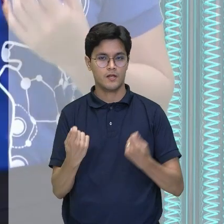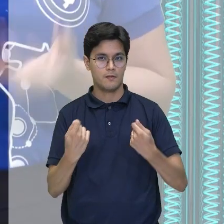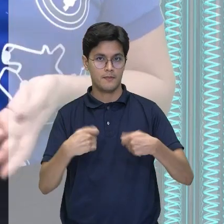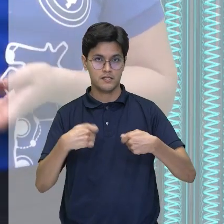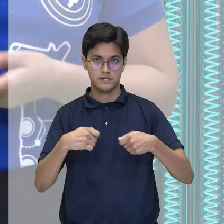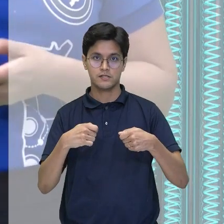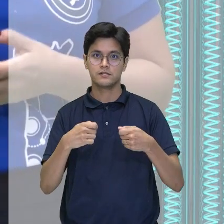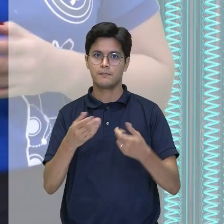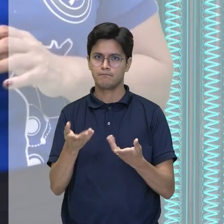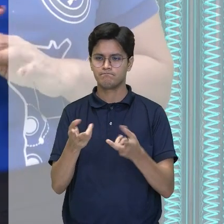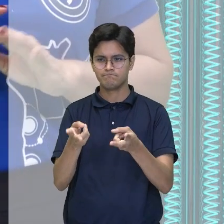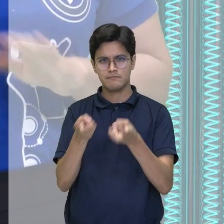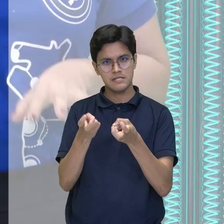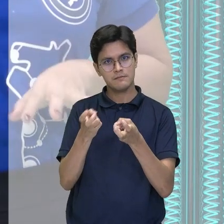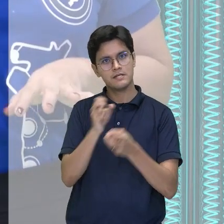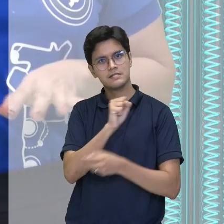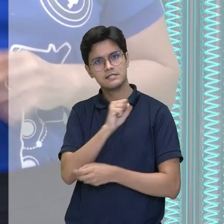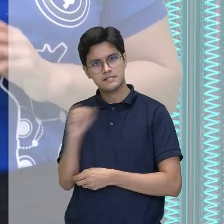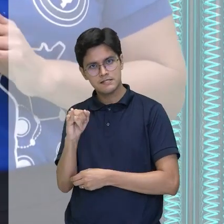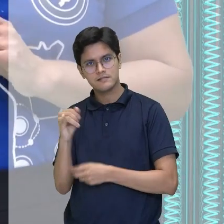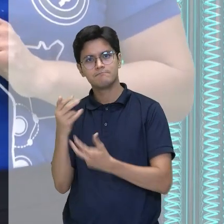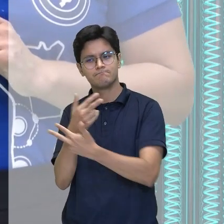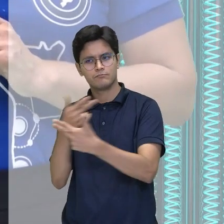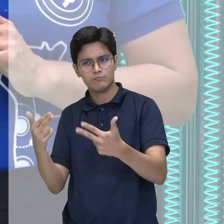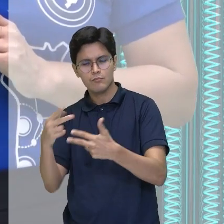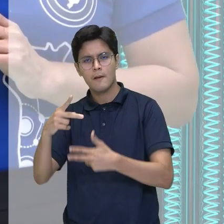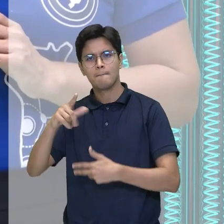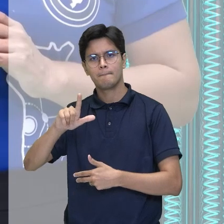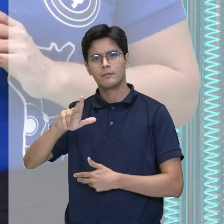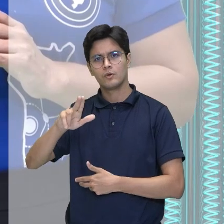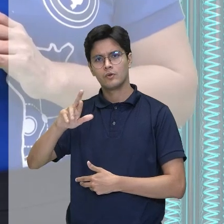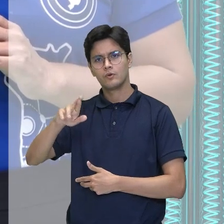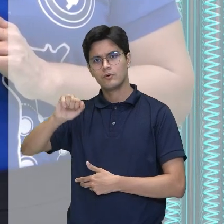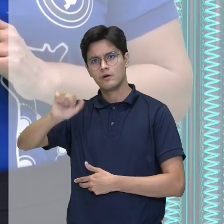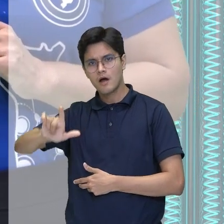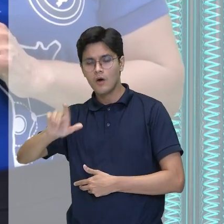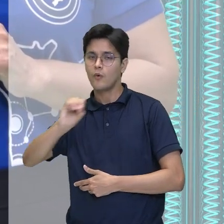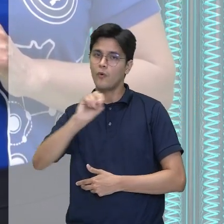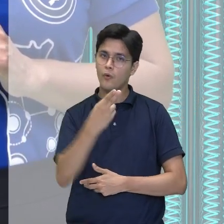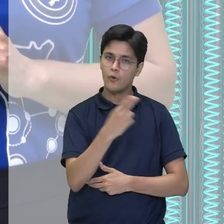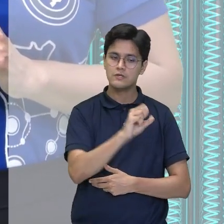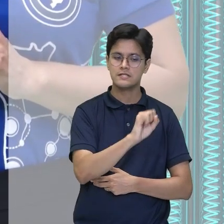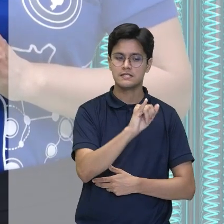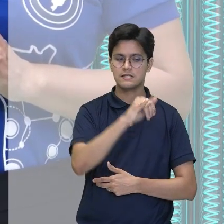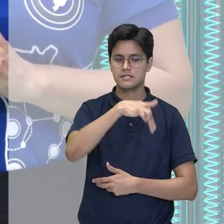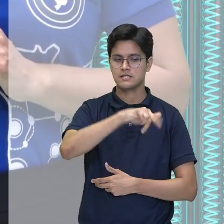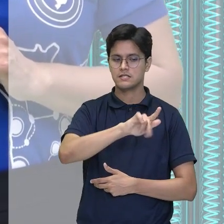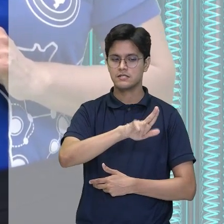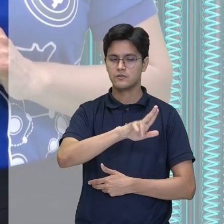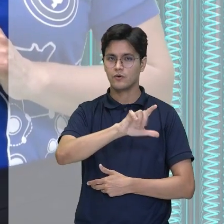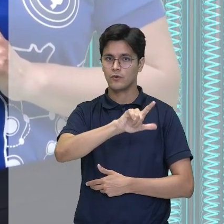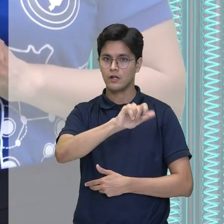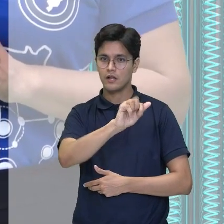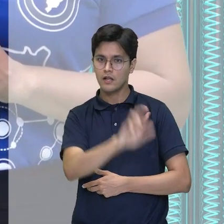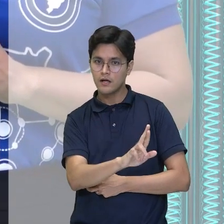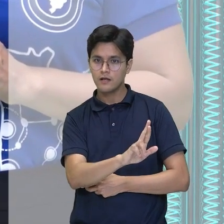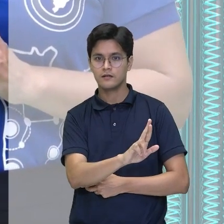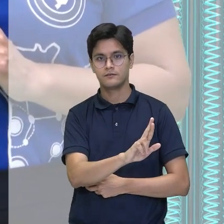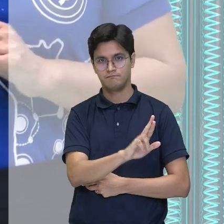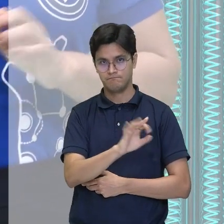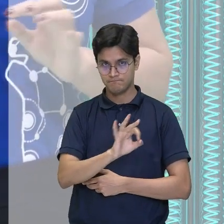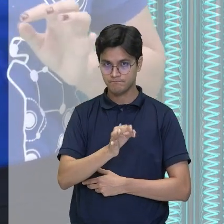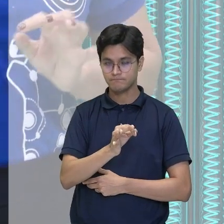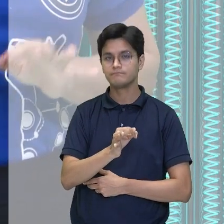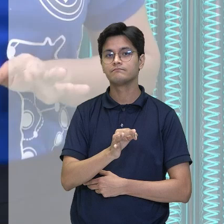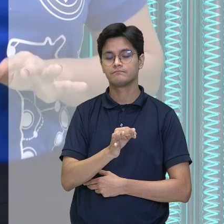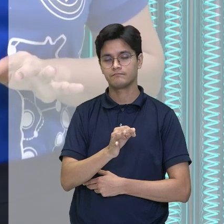tá? Singular, plural, isso é muito importante. Eu vou utilizar o with, breaking down, breaking